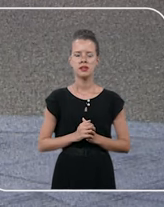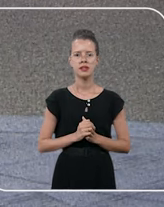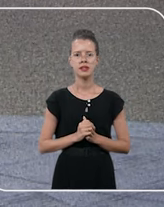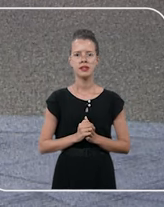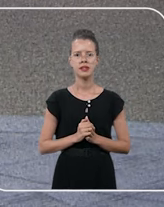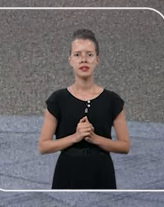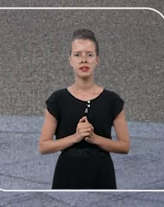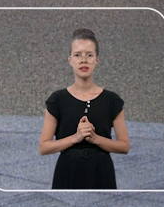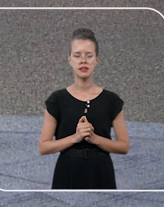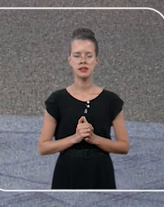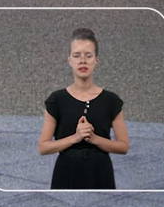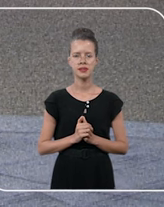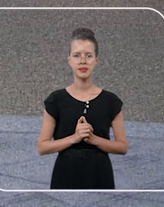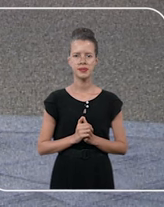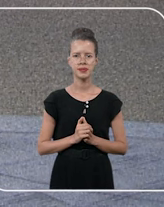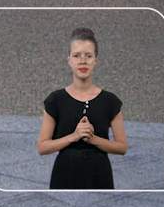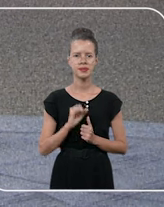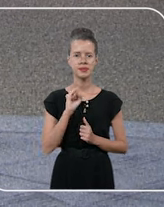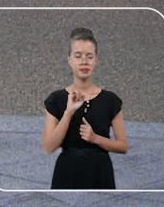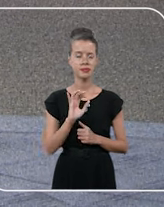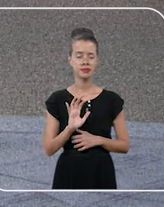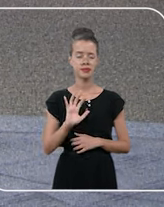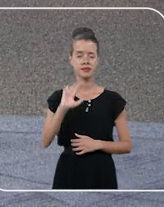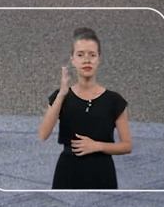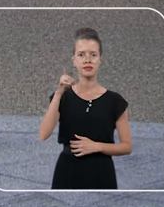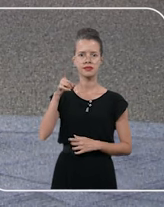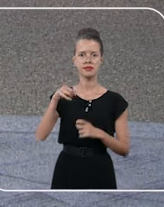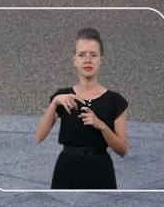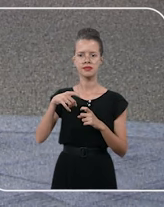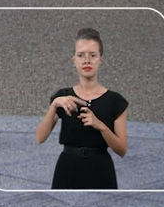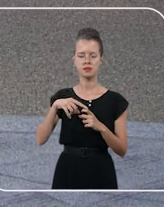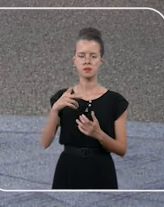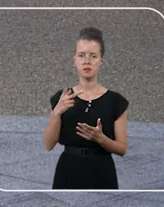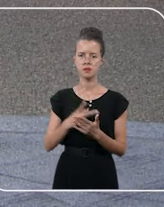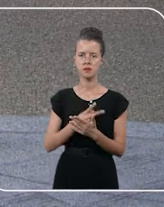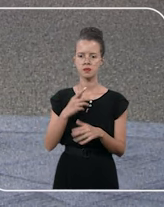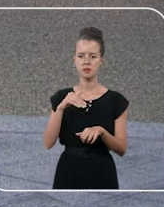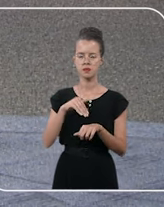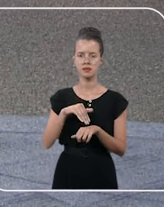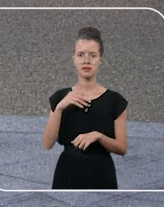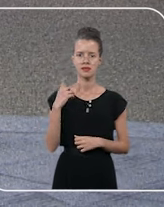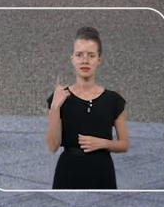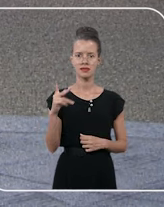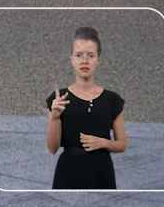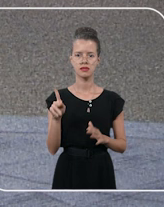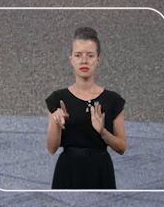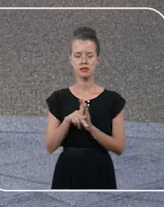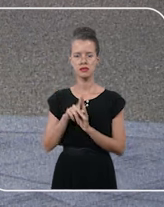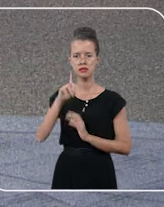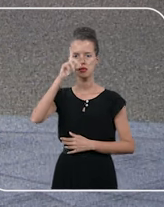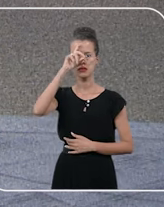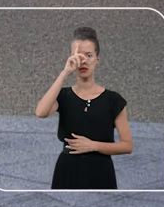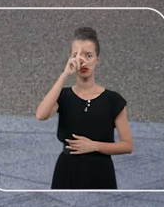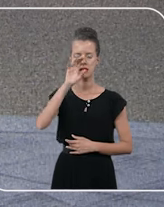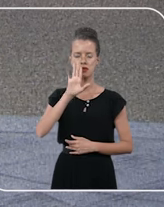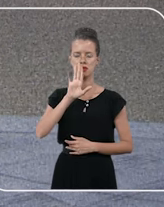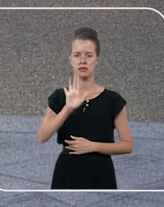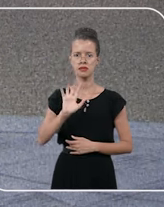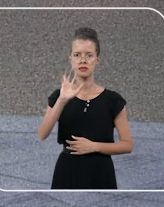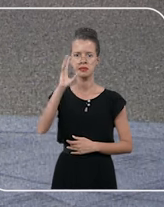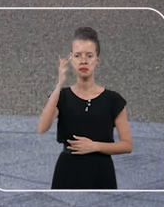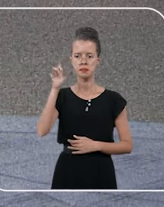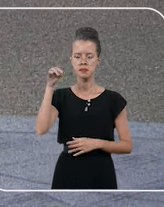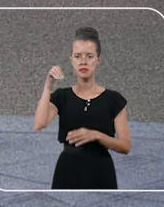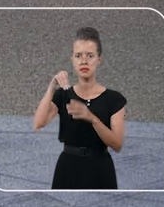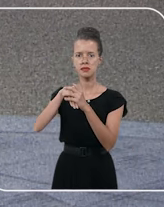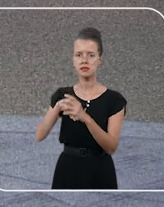então, de fato, a culpa do médico integrante do corpo clínico, do hospital, e com o procedimento realizado no próprio